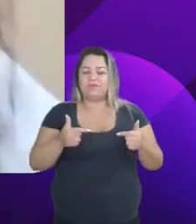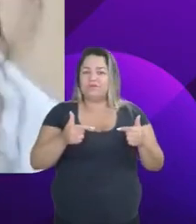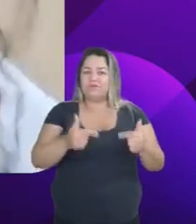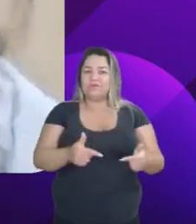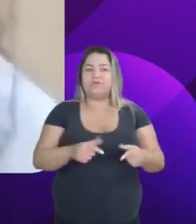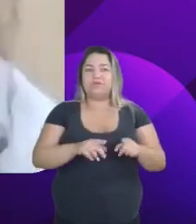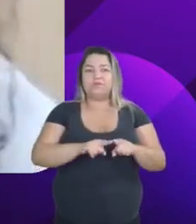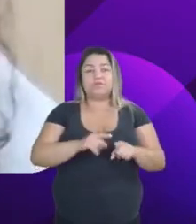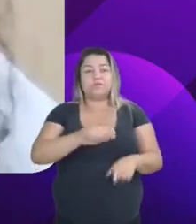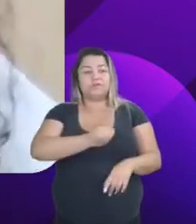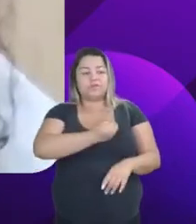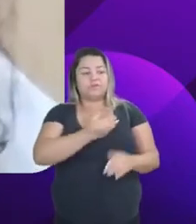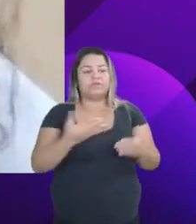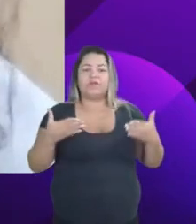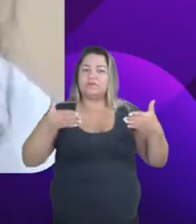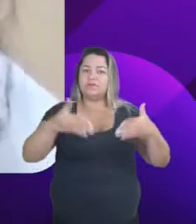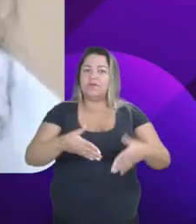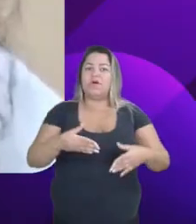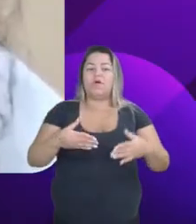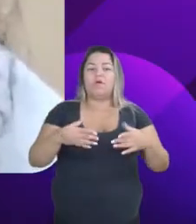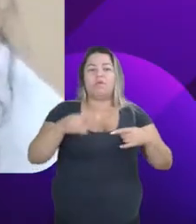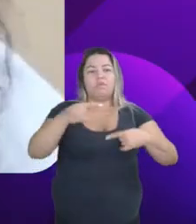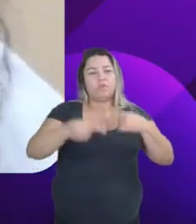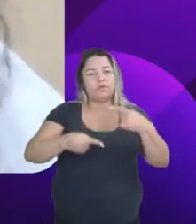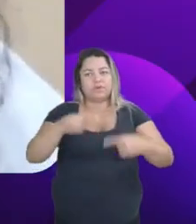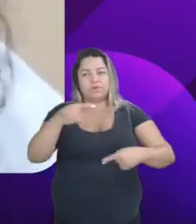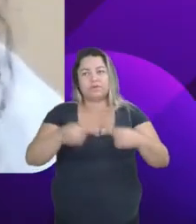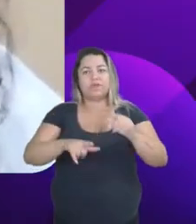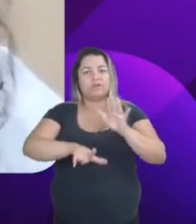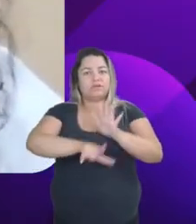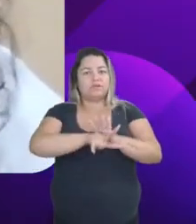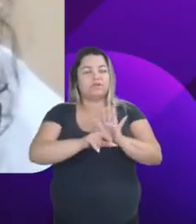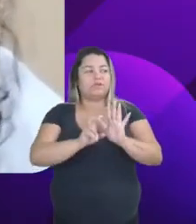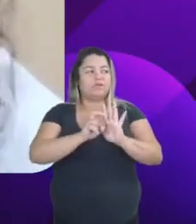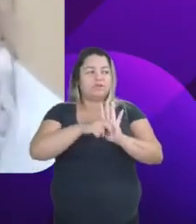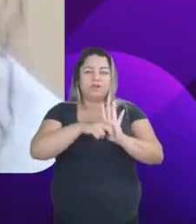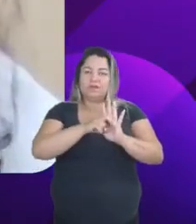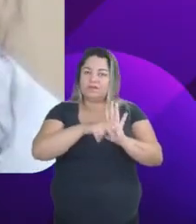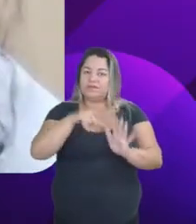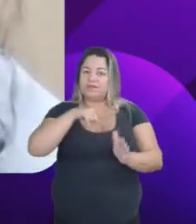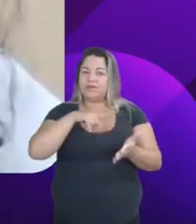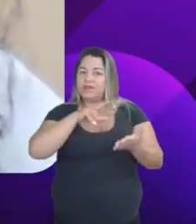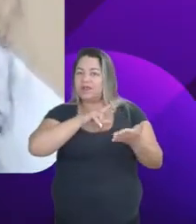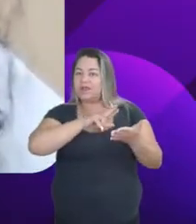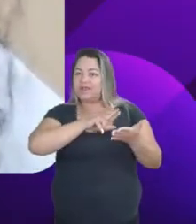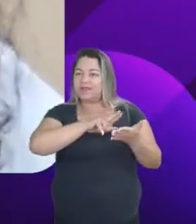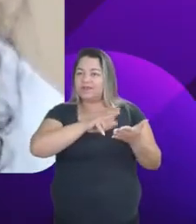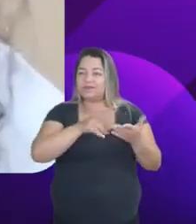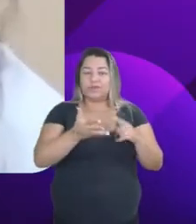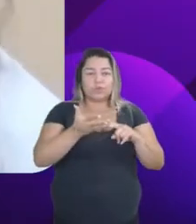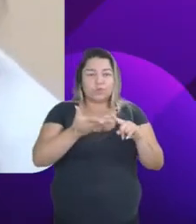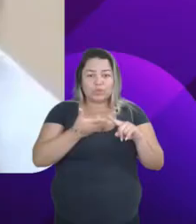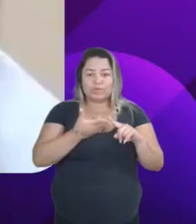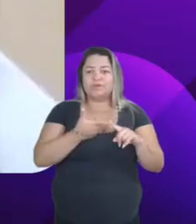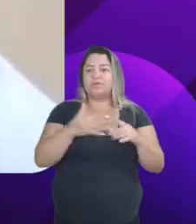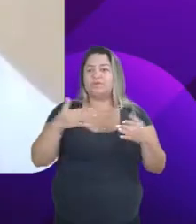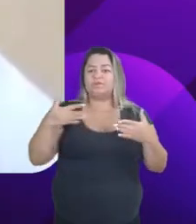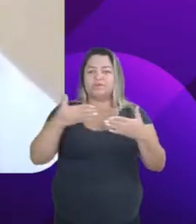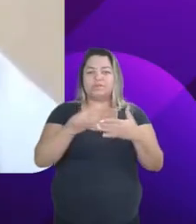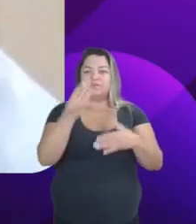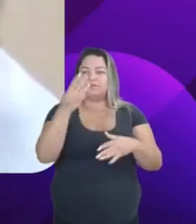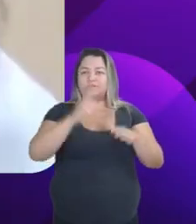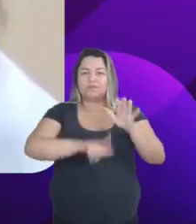de participação política. A Lei Maria da Penha, ela teve inúmeros avanços. Ela é uma das 3 leis